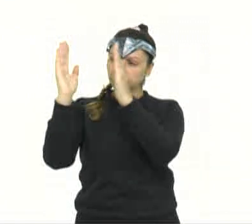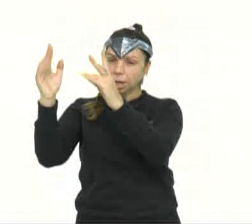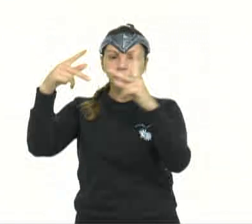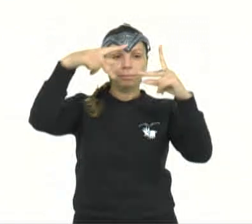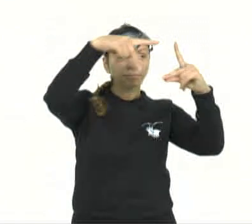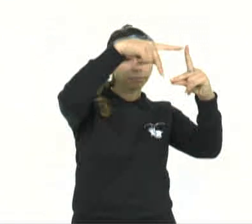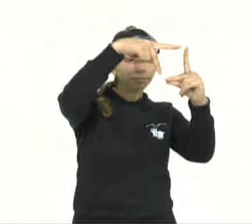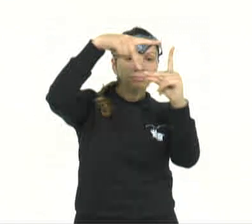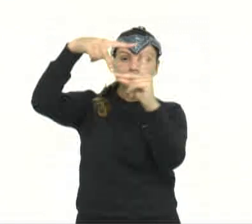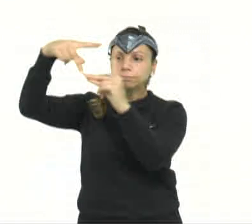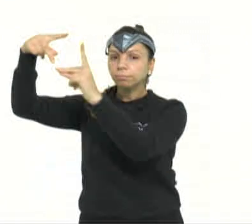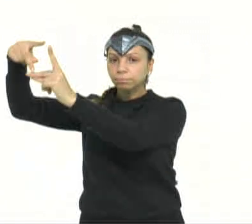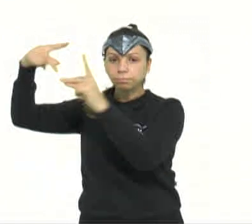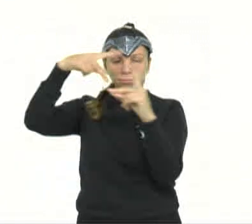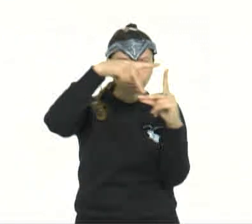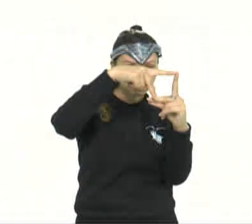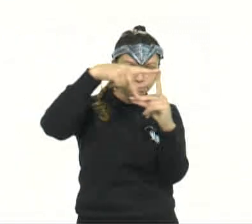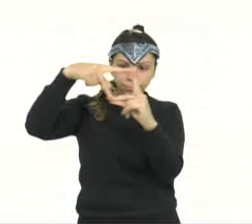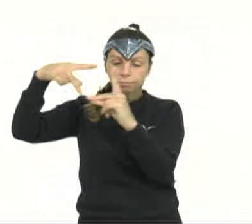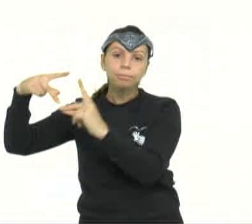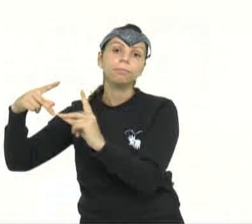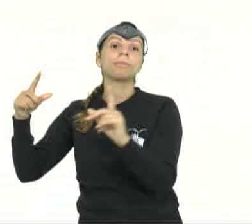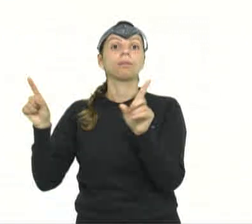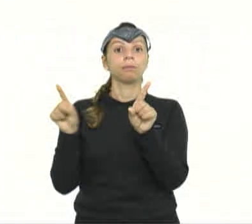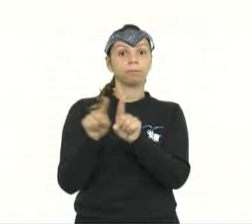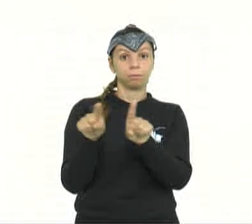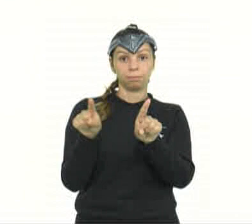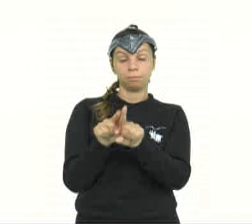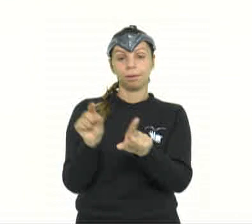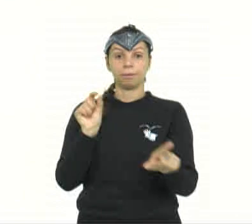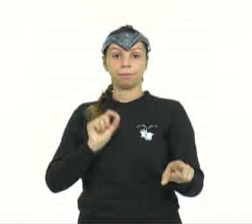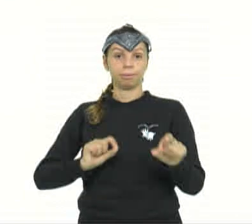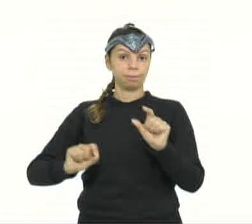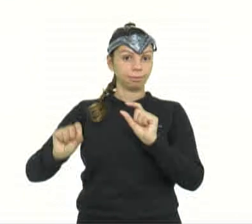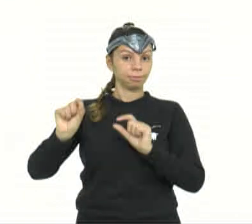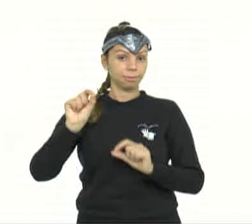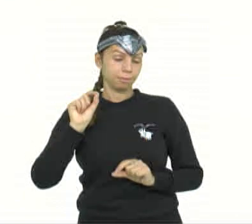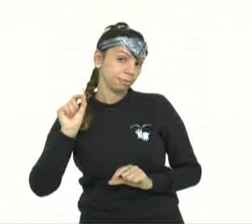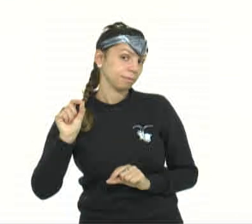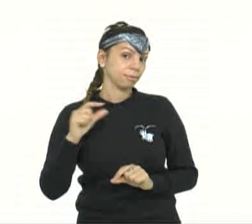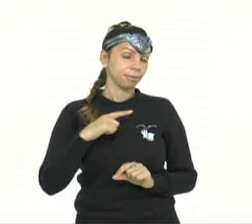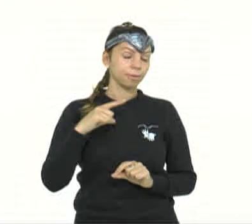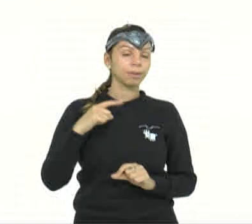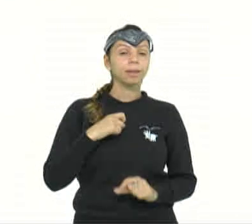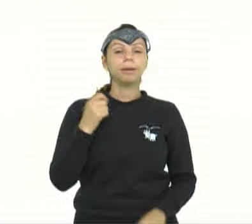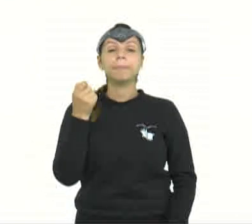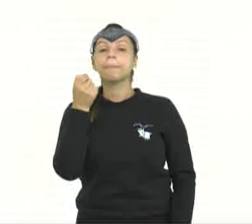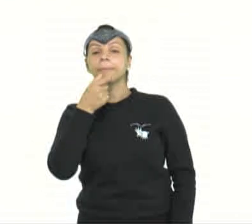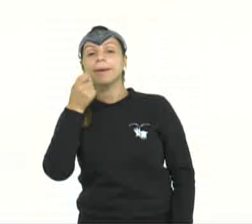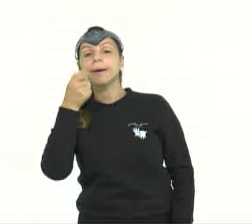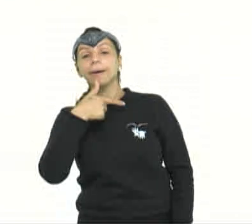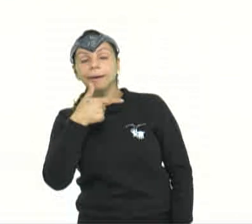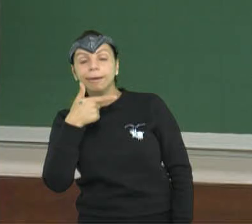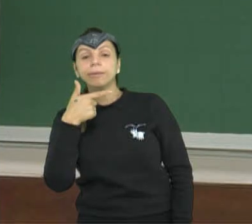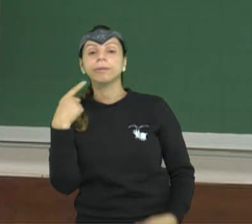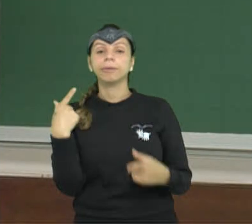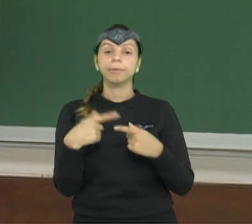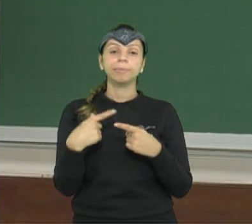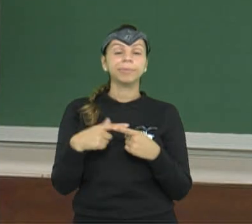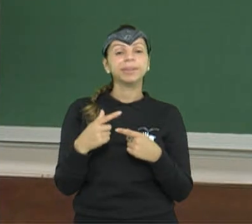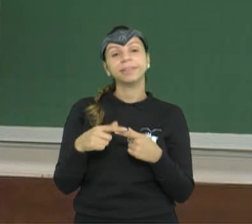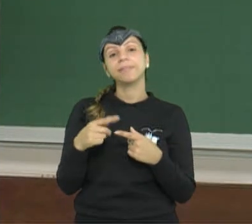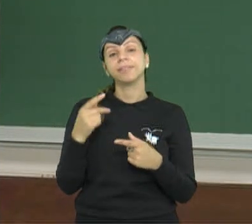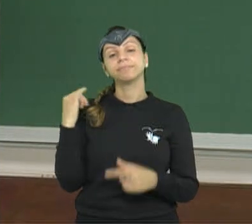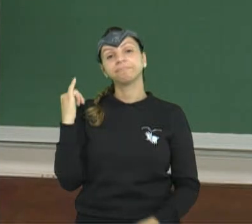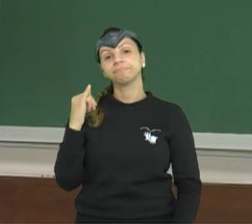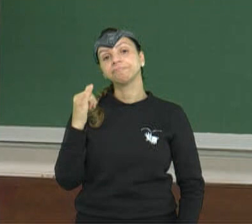né? E a grande maioria deles exibe um breve humor, porque nós estamos falando de uma